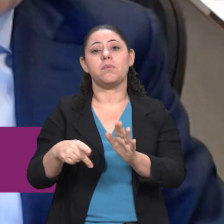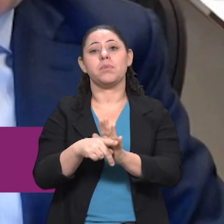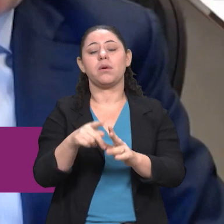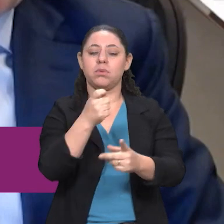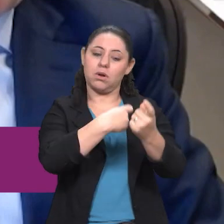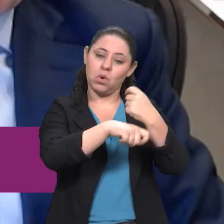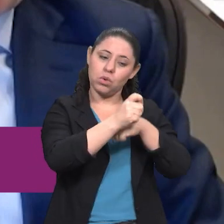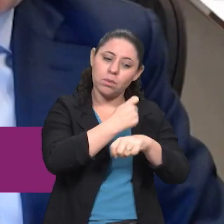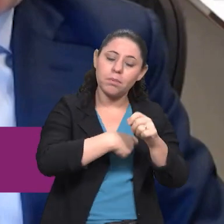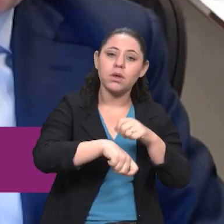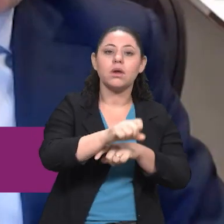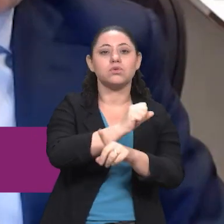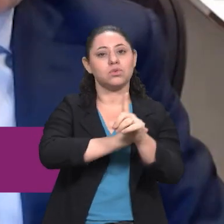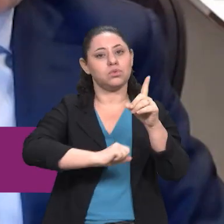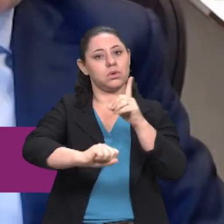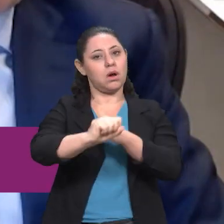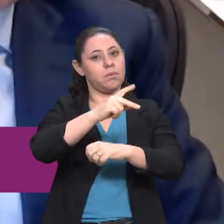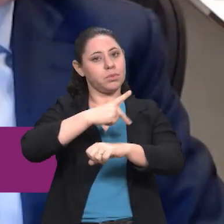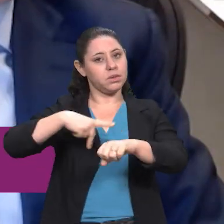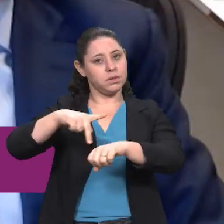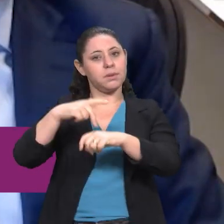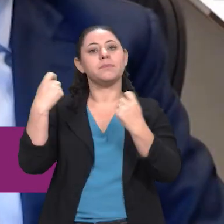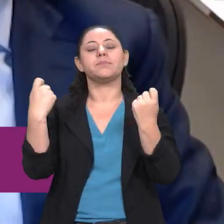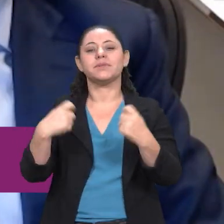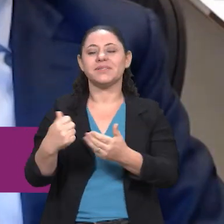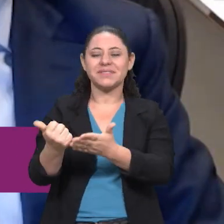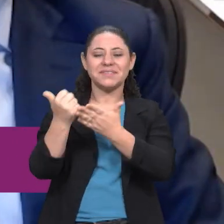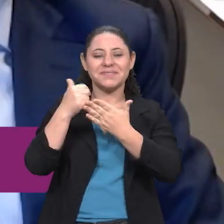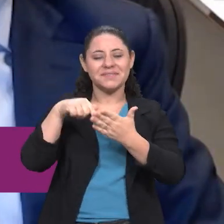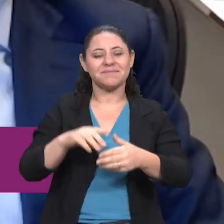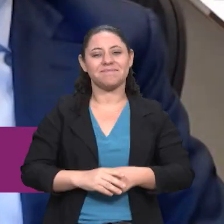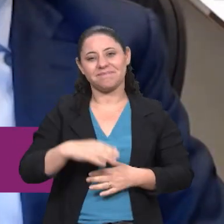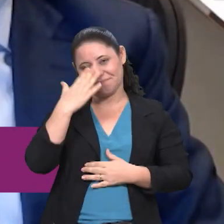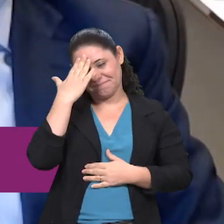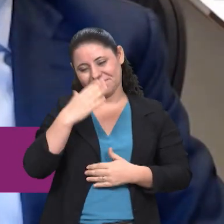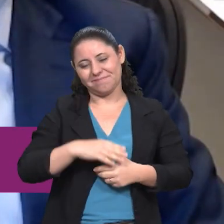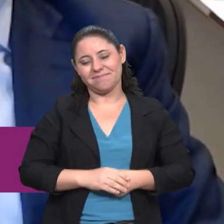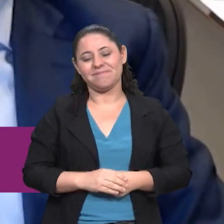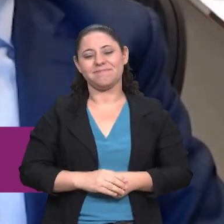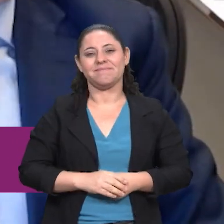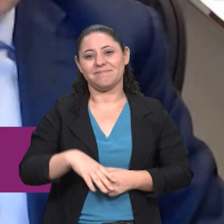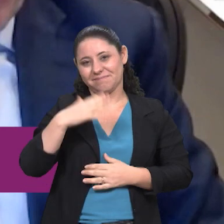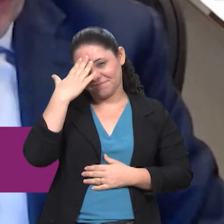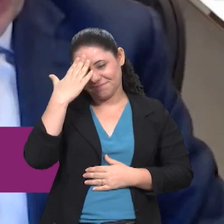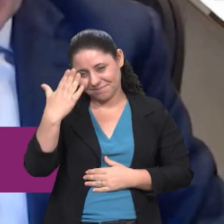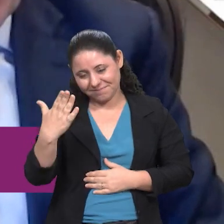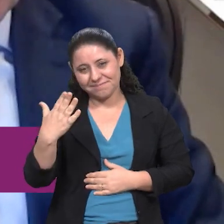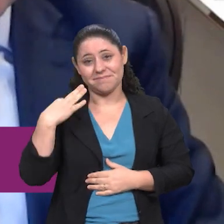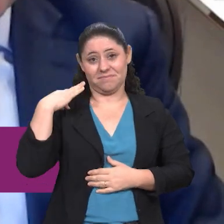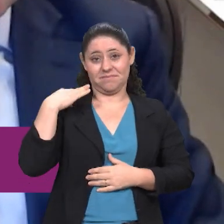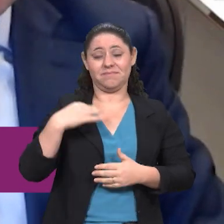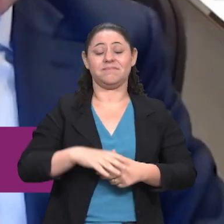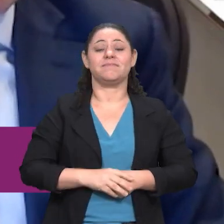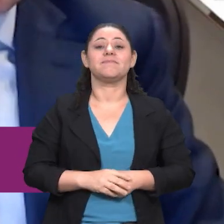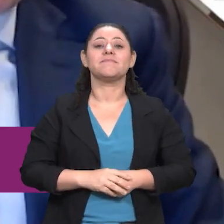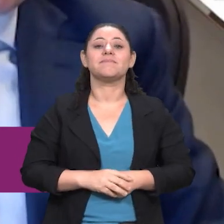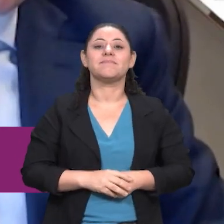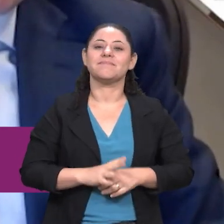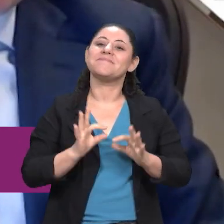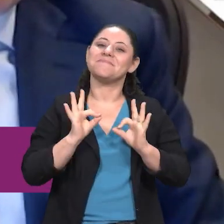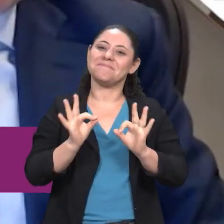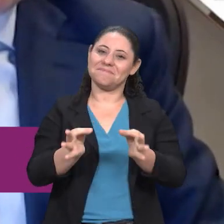também dessa situação socioeconômica do nosso país, então a gente tem que trazer aqui. Obrigada mesmo. E eu que agradeço, estou à